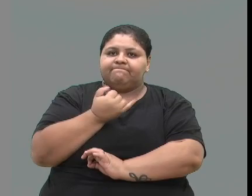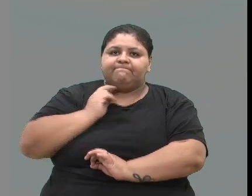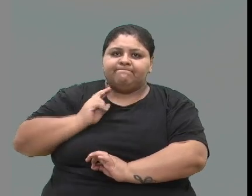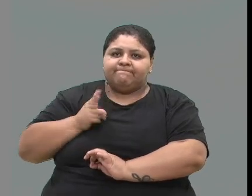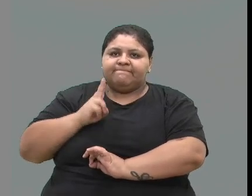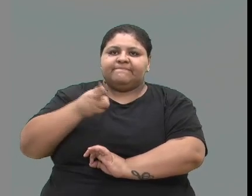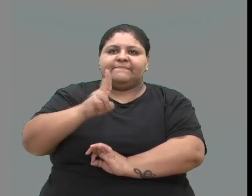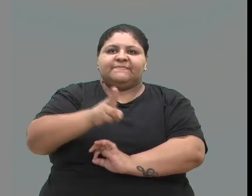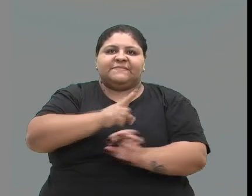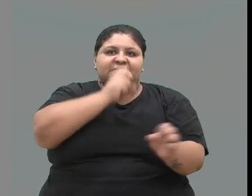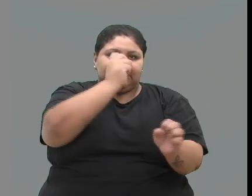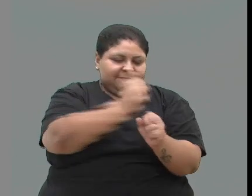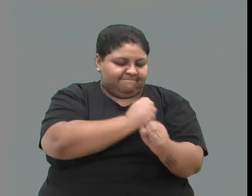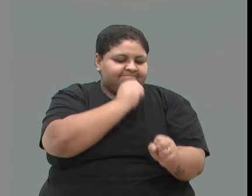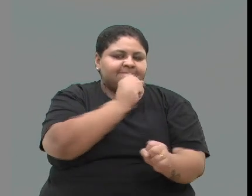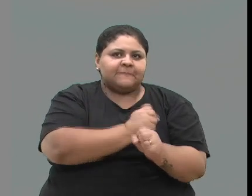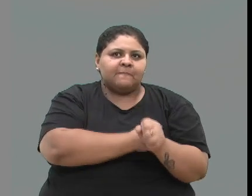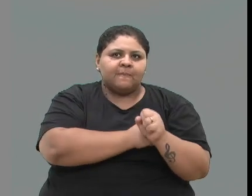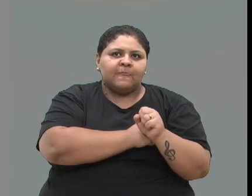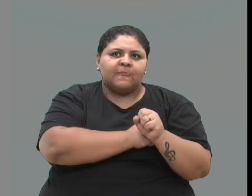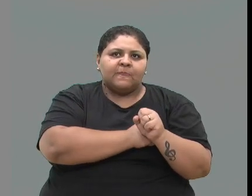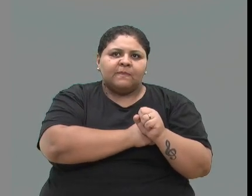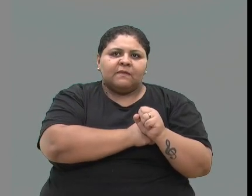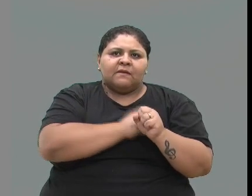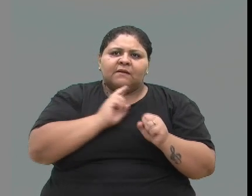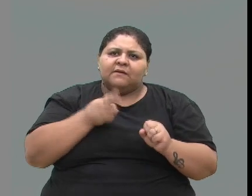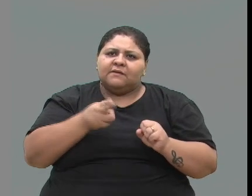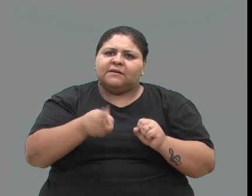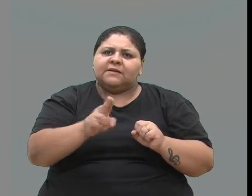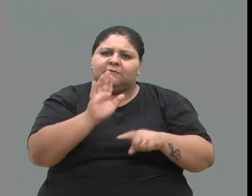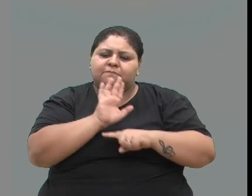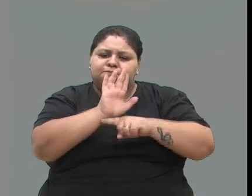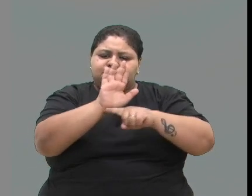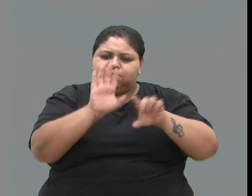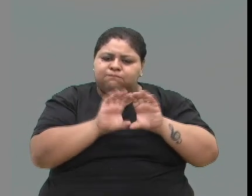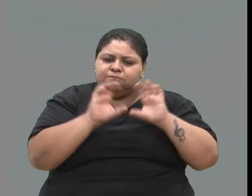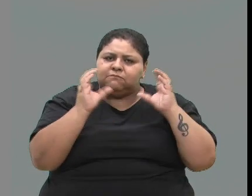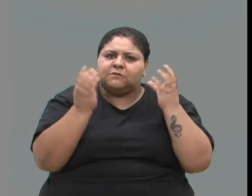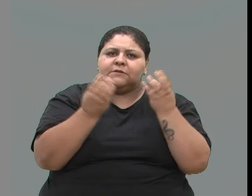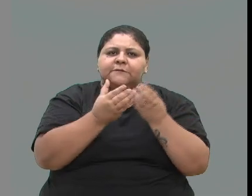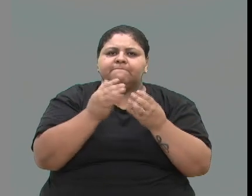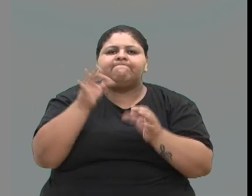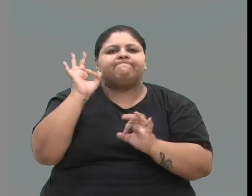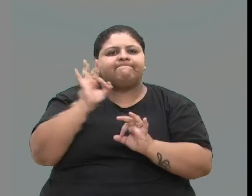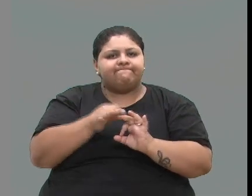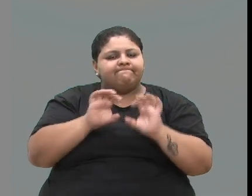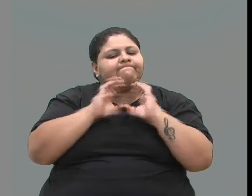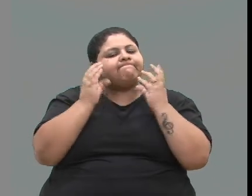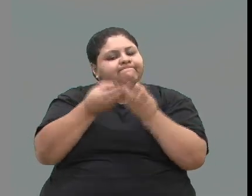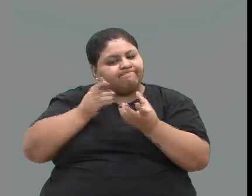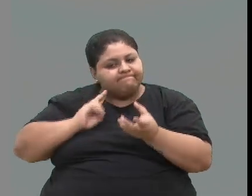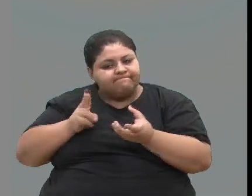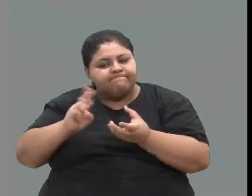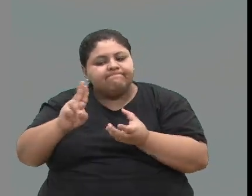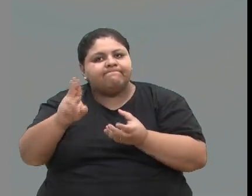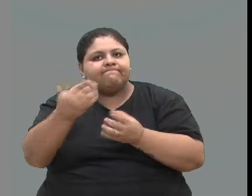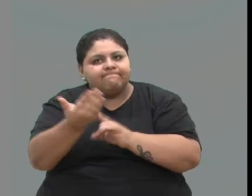continuarmos dando andamento às nossas obras. A gente sempre contou com a comunidade, a gente tem certeza que a comunidade continuará nos